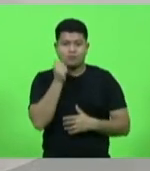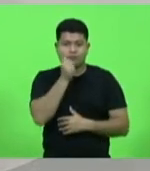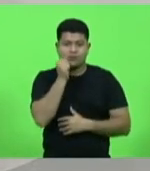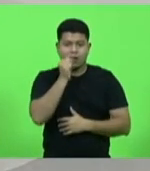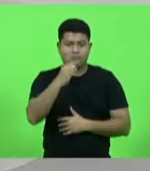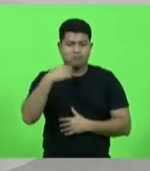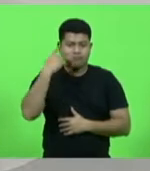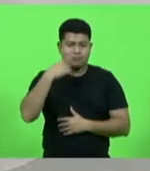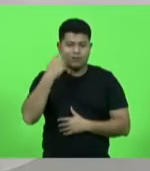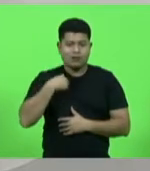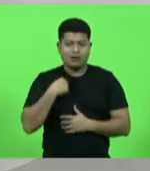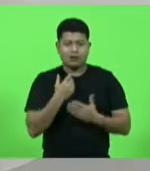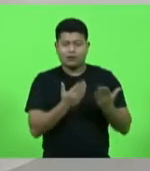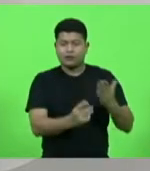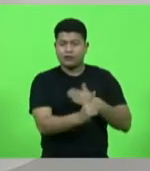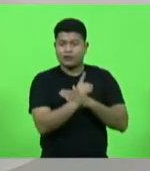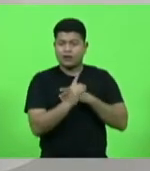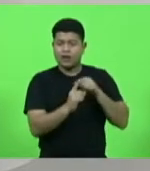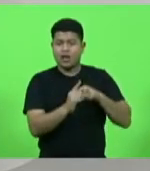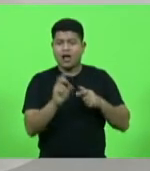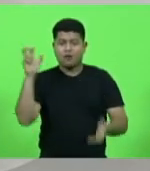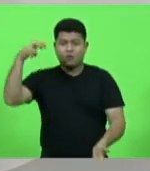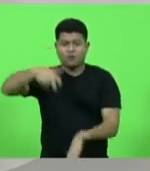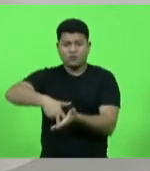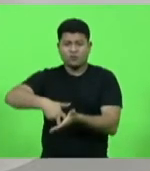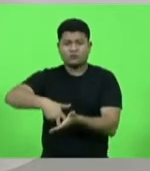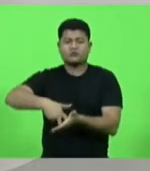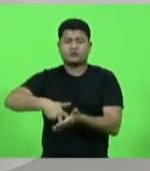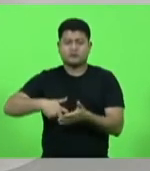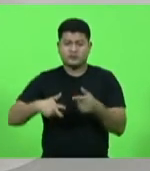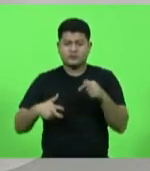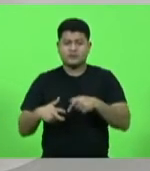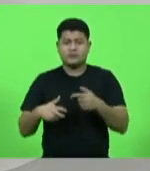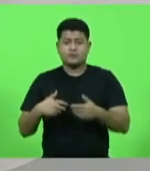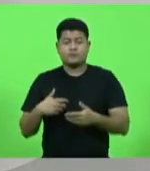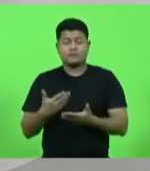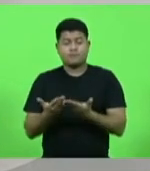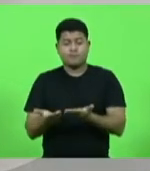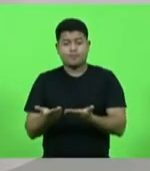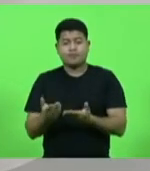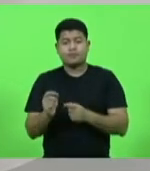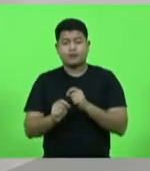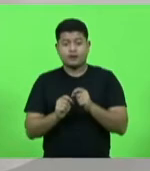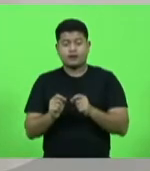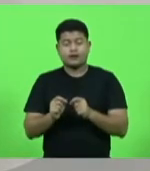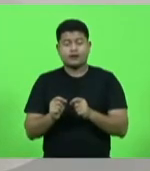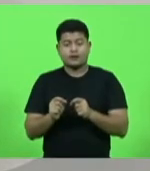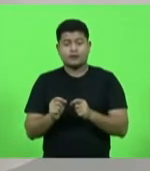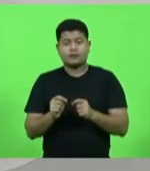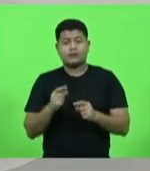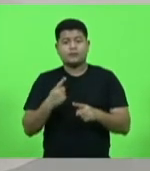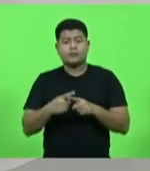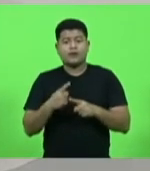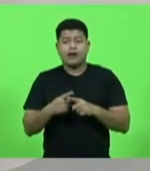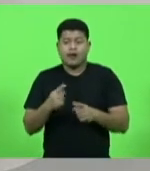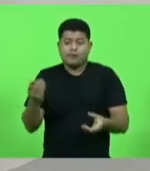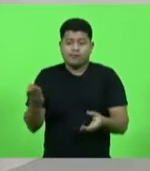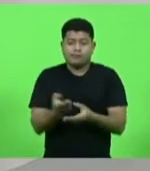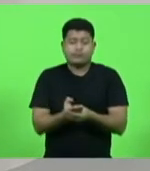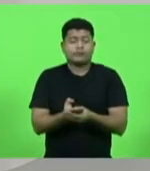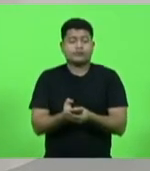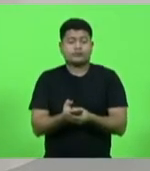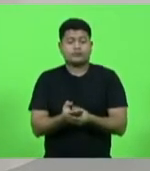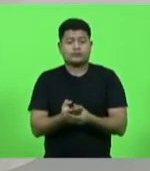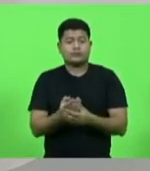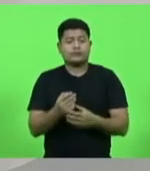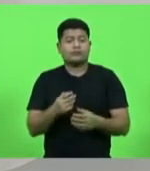seus clientes acabou sendo condenado, de uma pessoa que depois se tornou seu cliente, a revelia numa ação, porque ele não conseguiu a devida